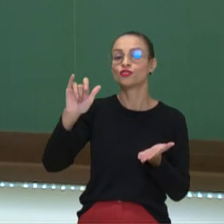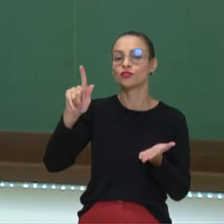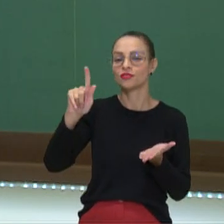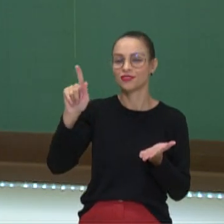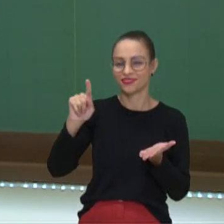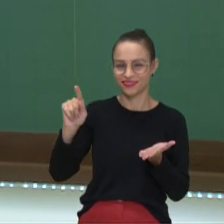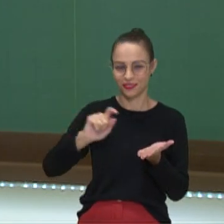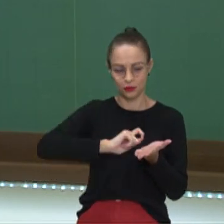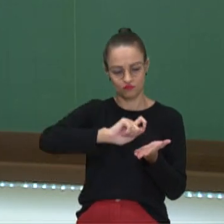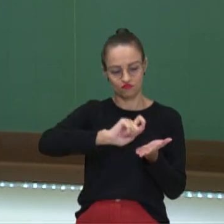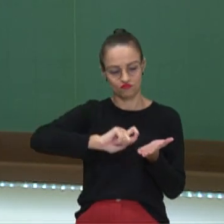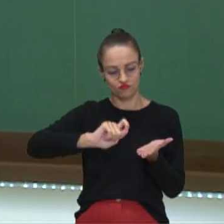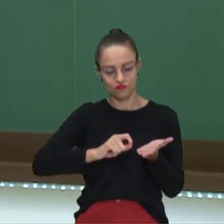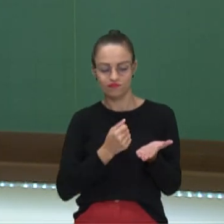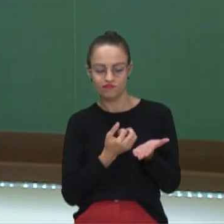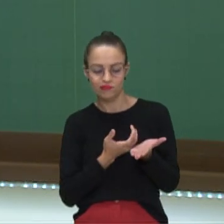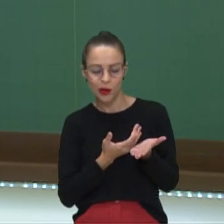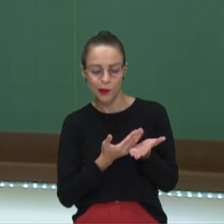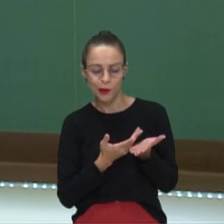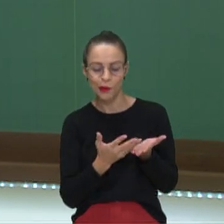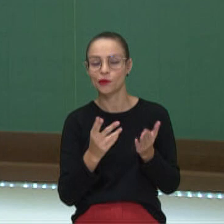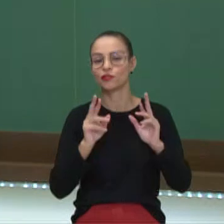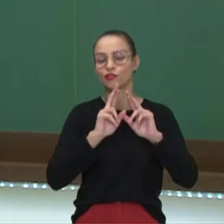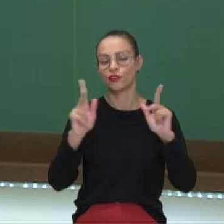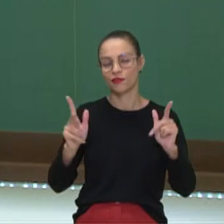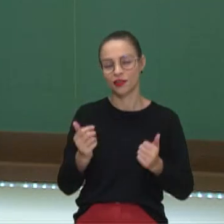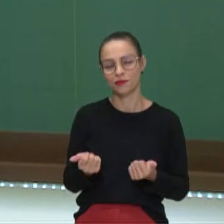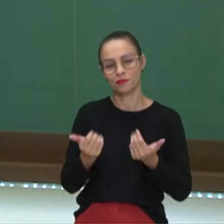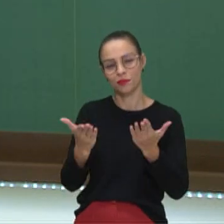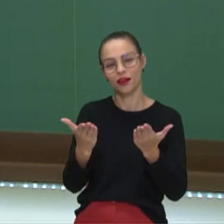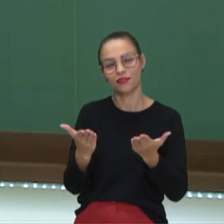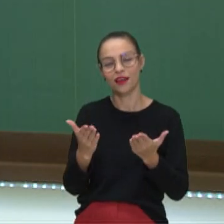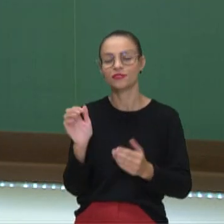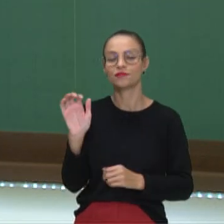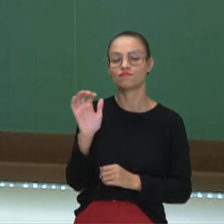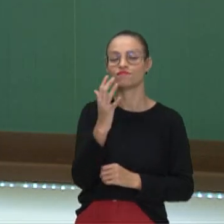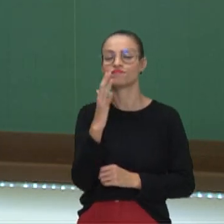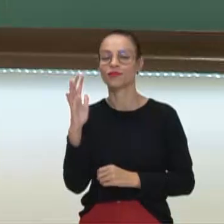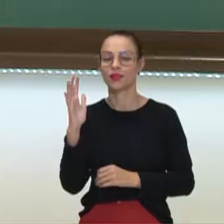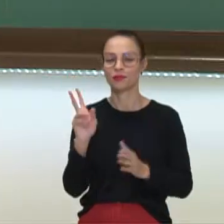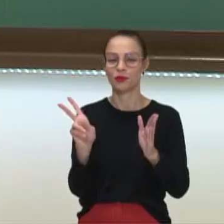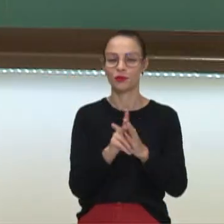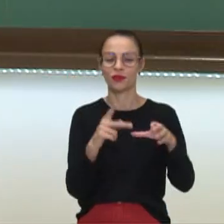ali diferente, para trazer um pouquinho esse clima da arte rupestre.